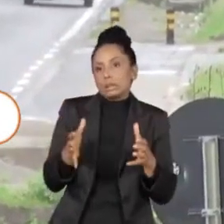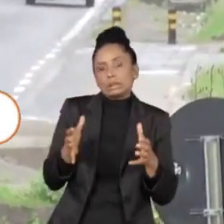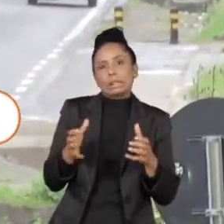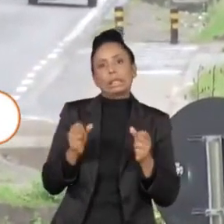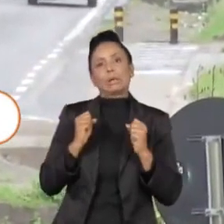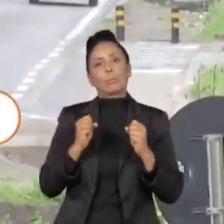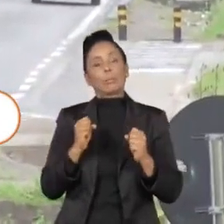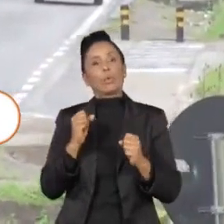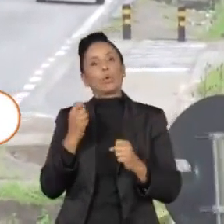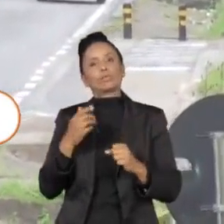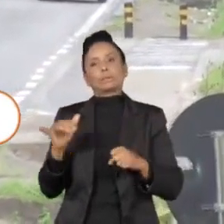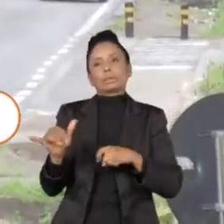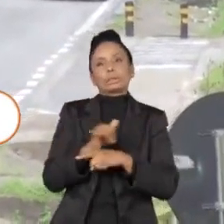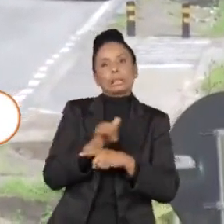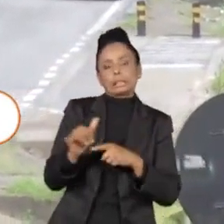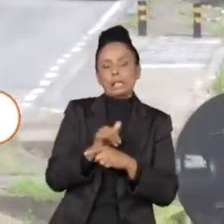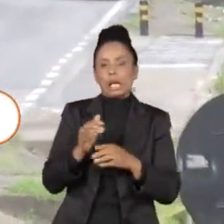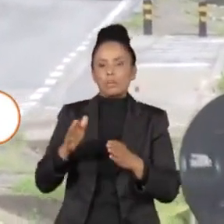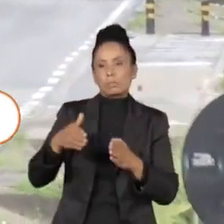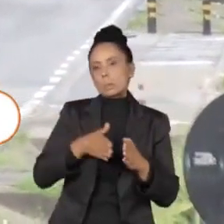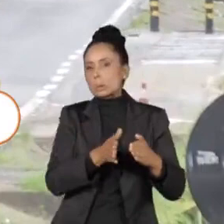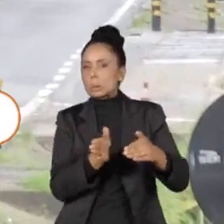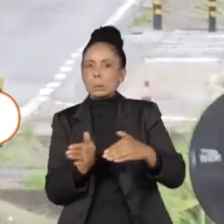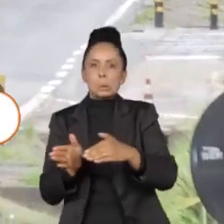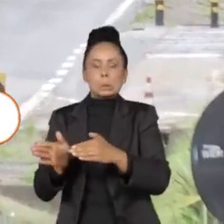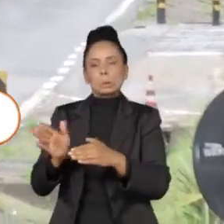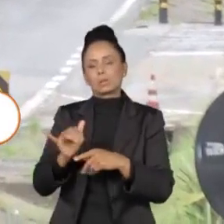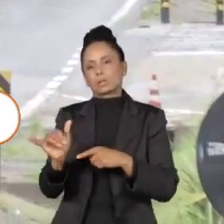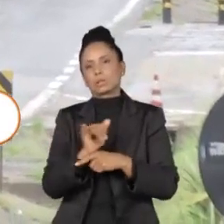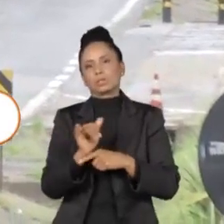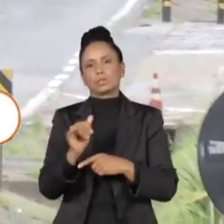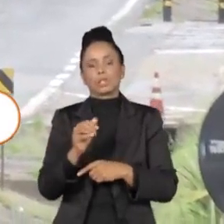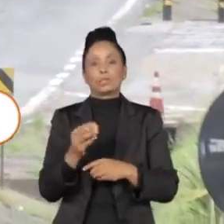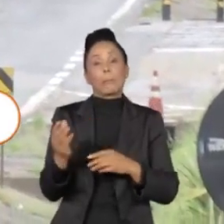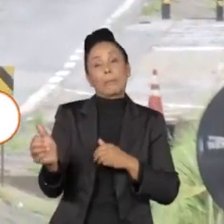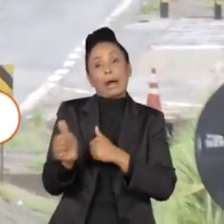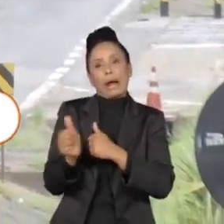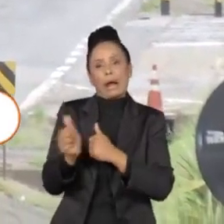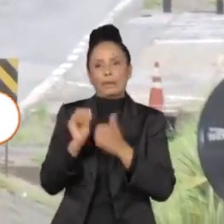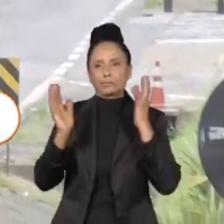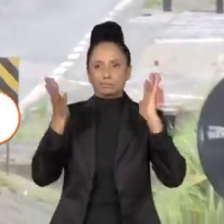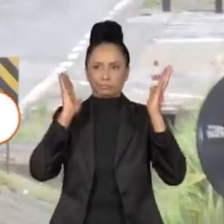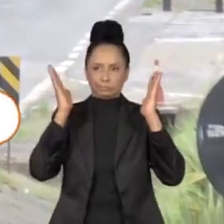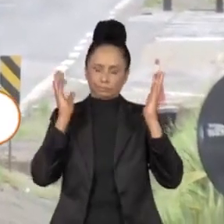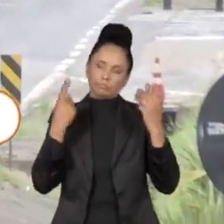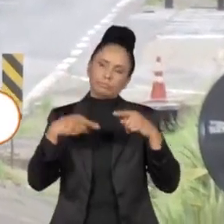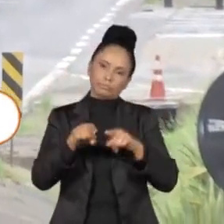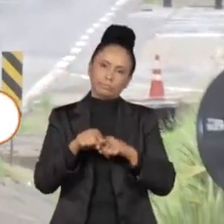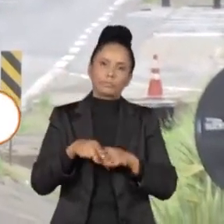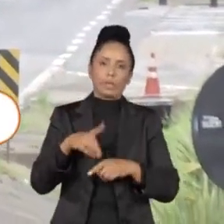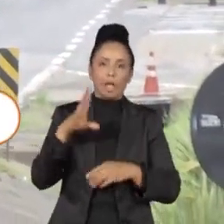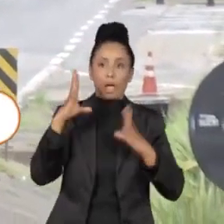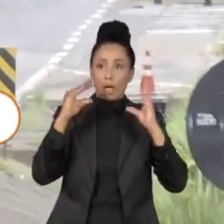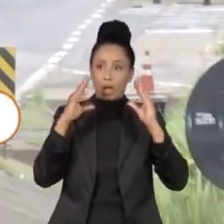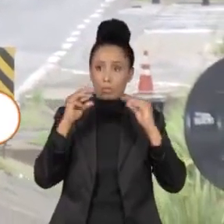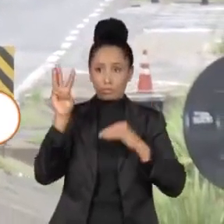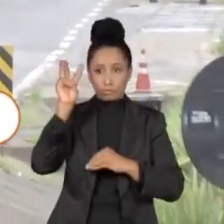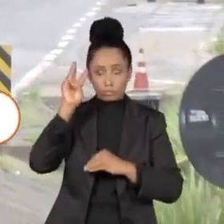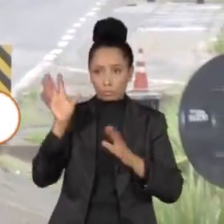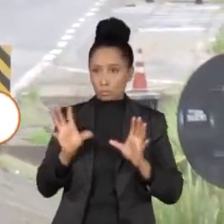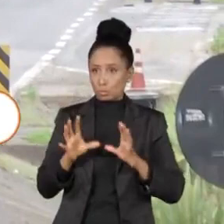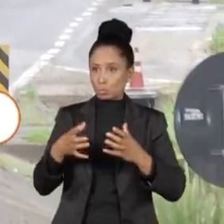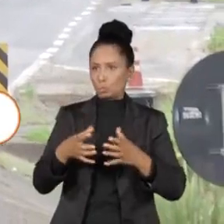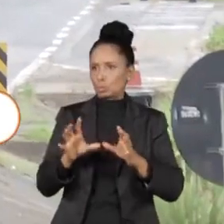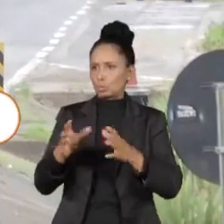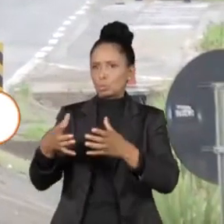pelo acostamento ou se aventurar no meio dos caminhões. Na noite desta terça-feira, inclusive, esse grupo que a gente acompanha